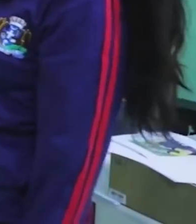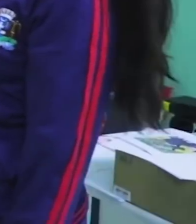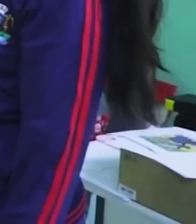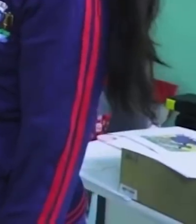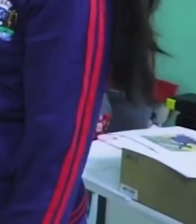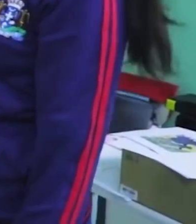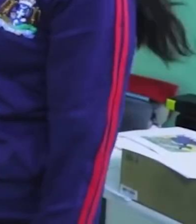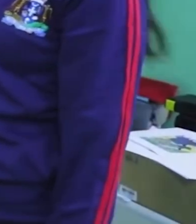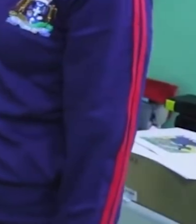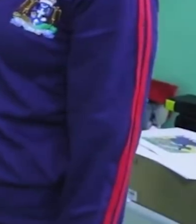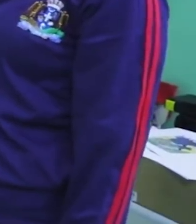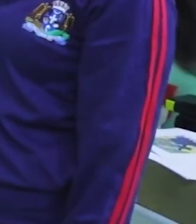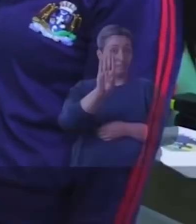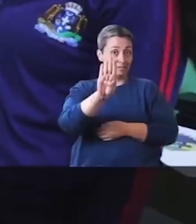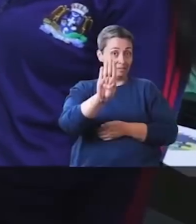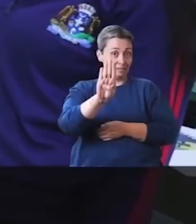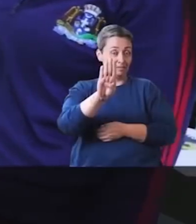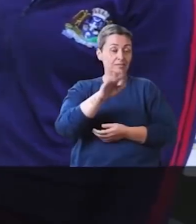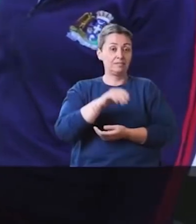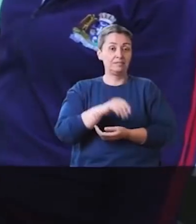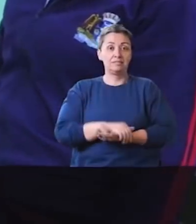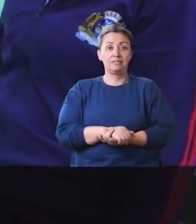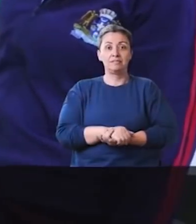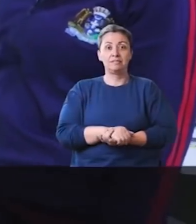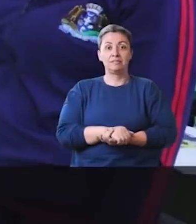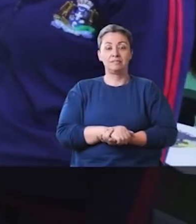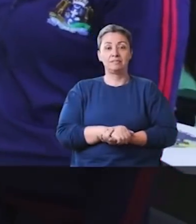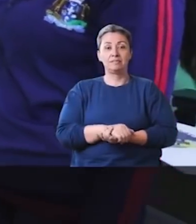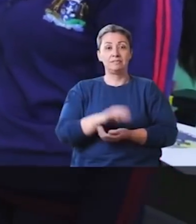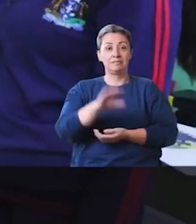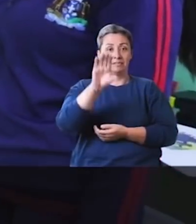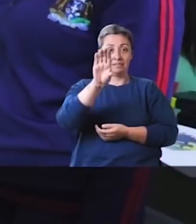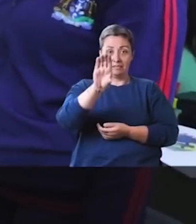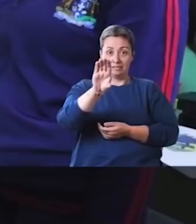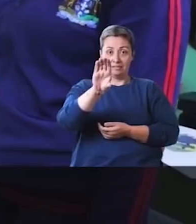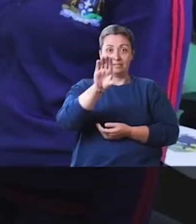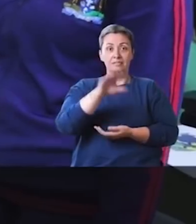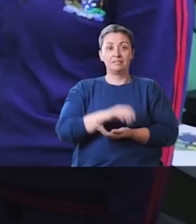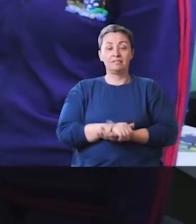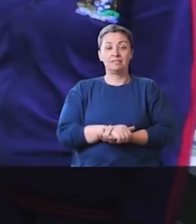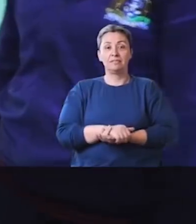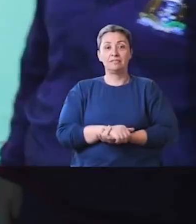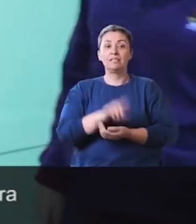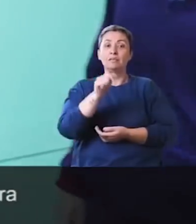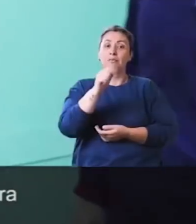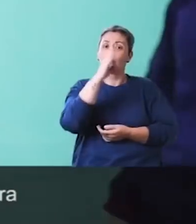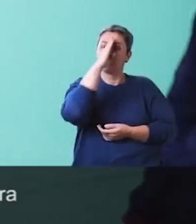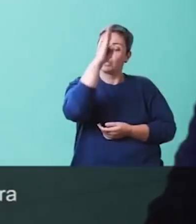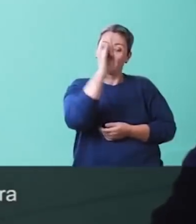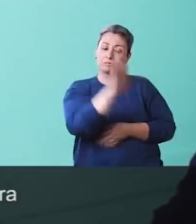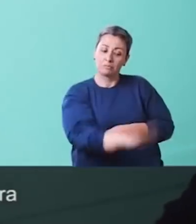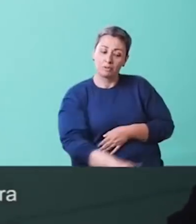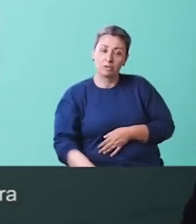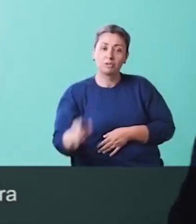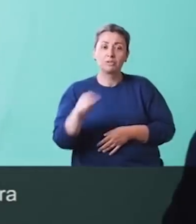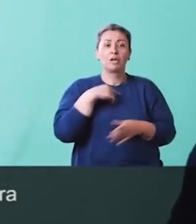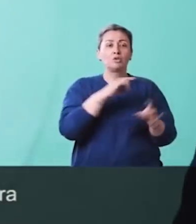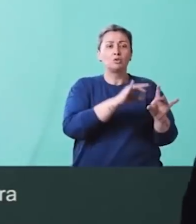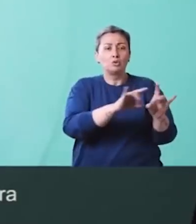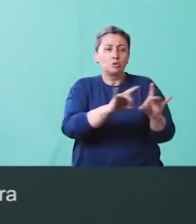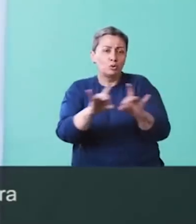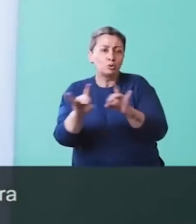depois o B, o C. Principalmente com os